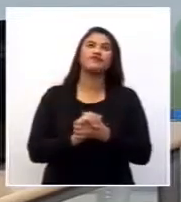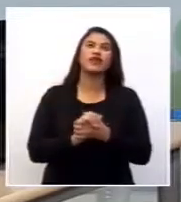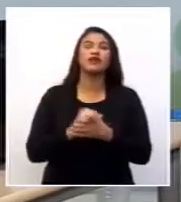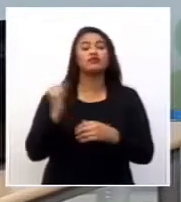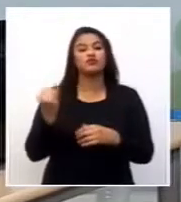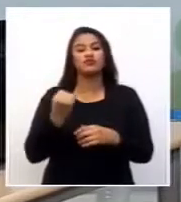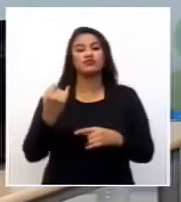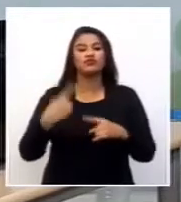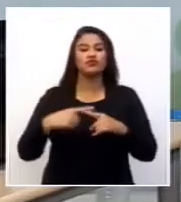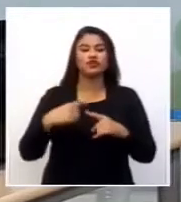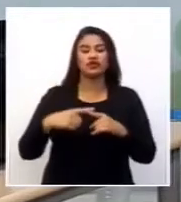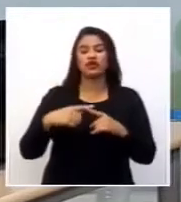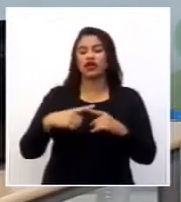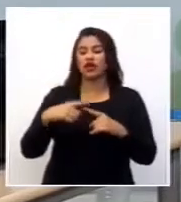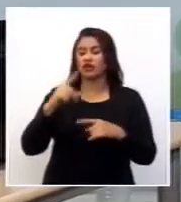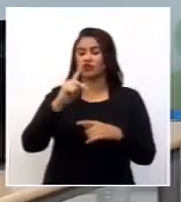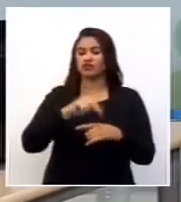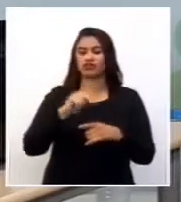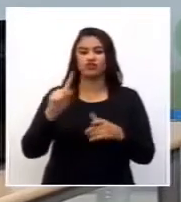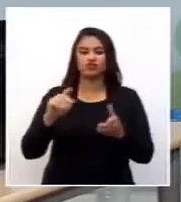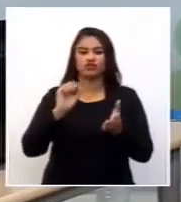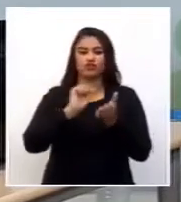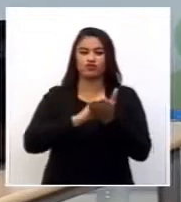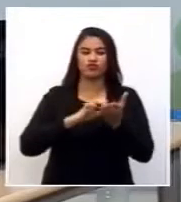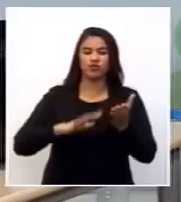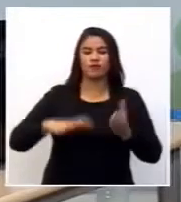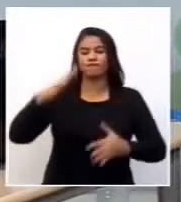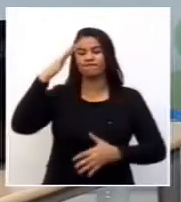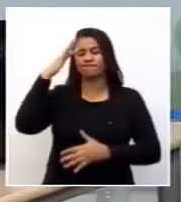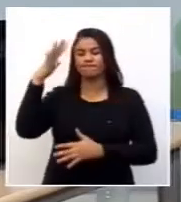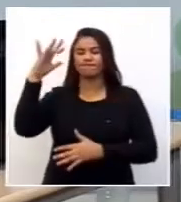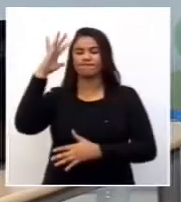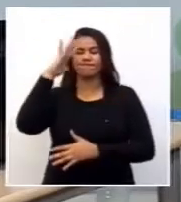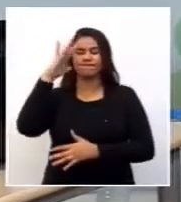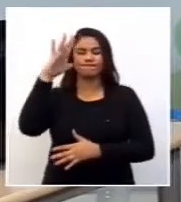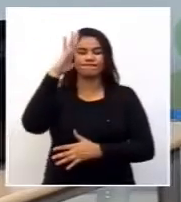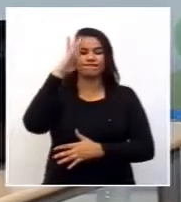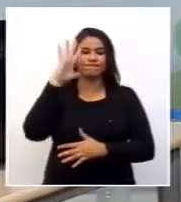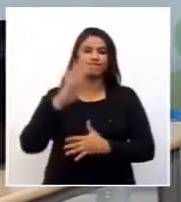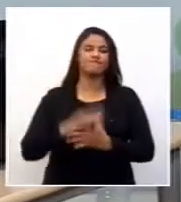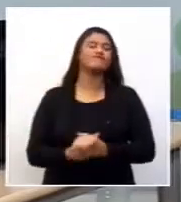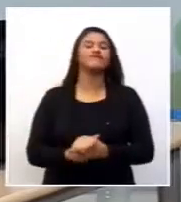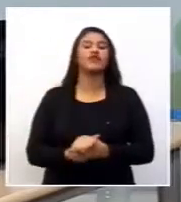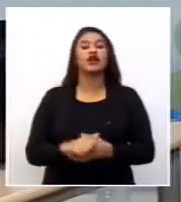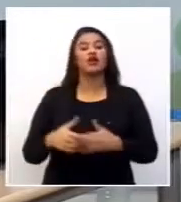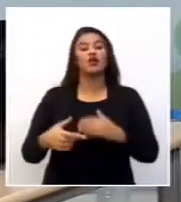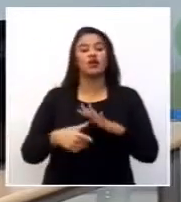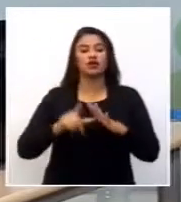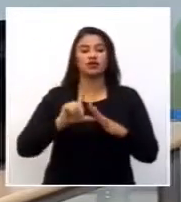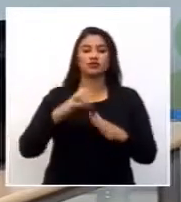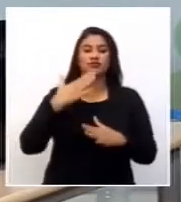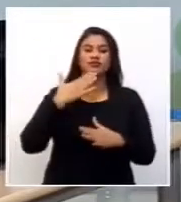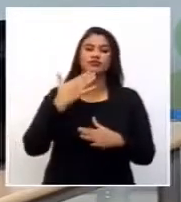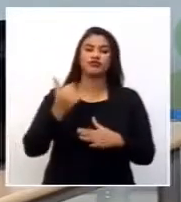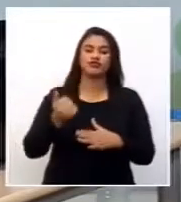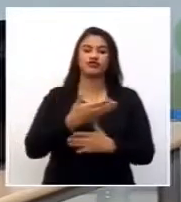professores desenvolvam essas atividades no momento de reflexão, tá? Então, vamos pedir, né, para que